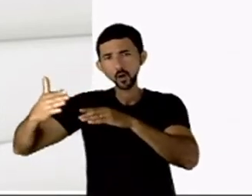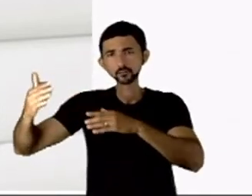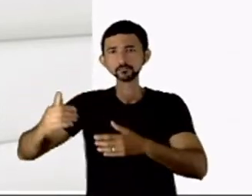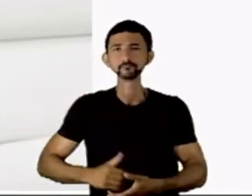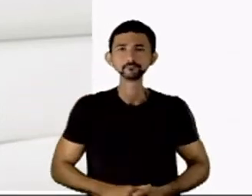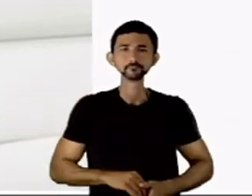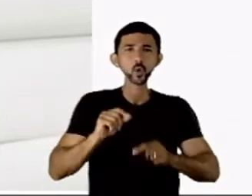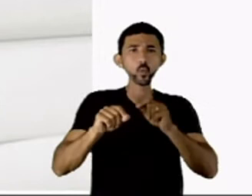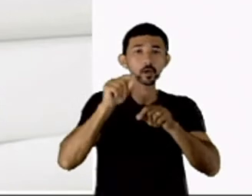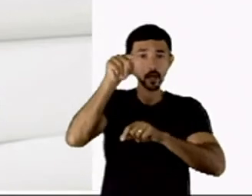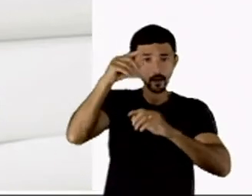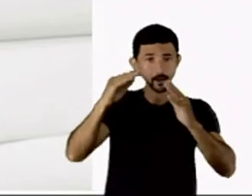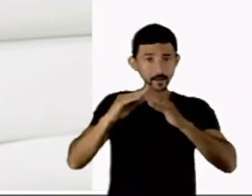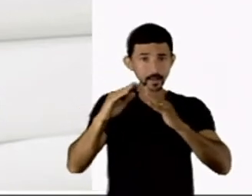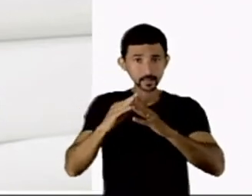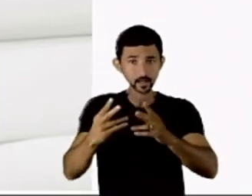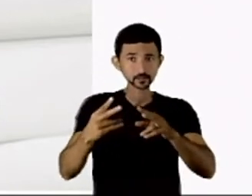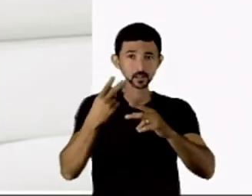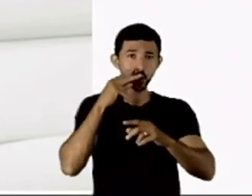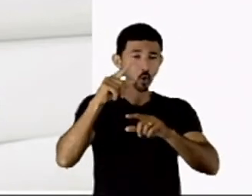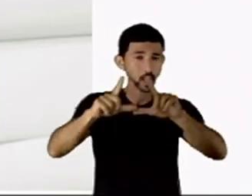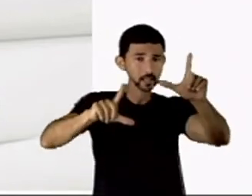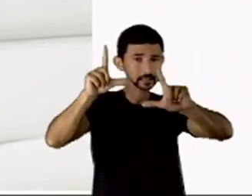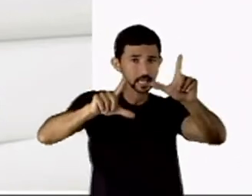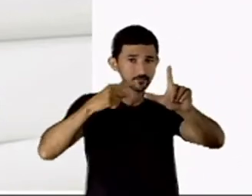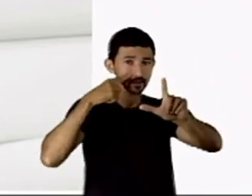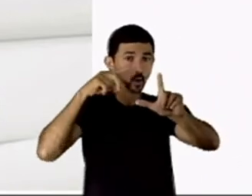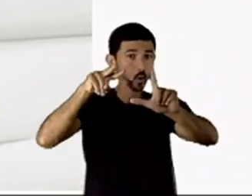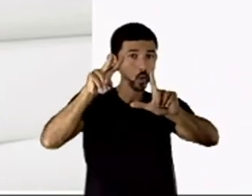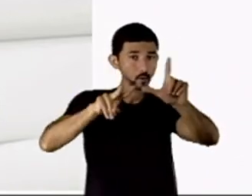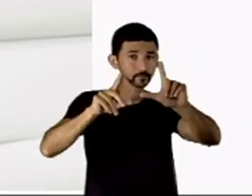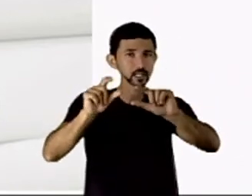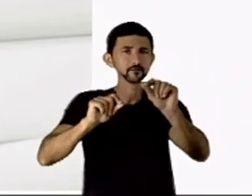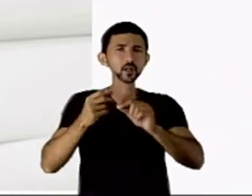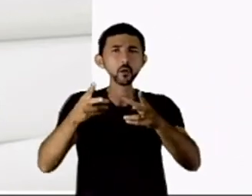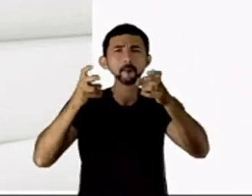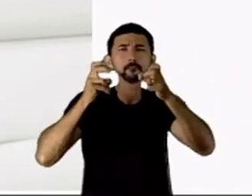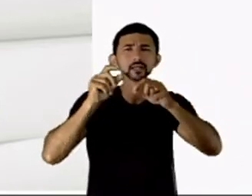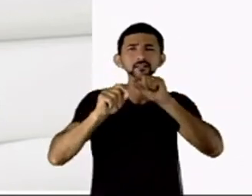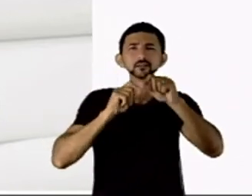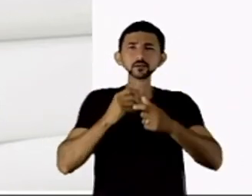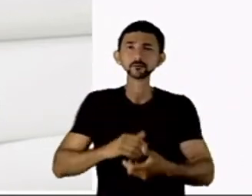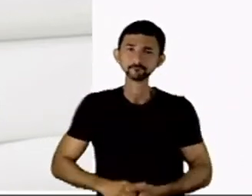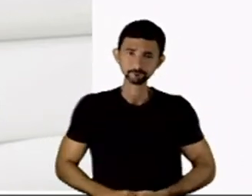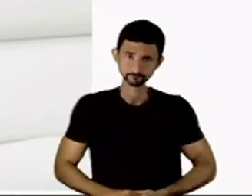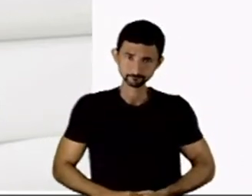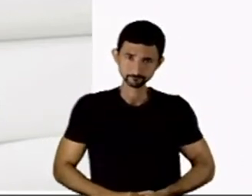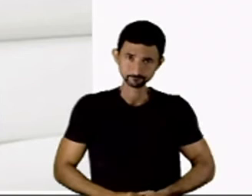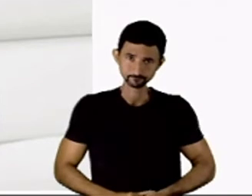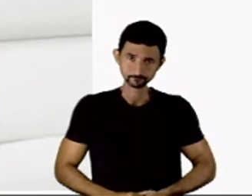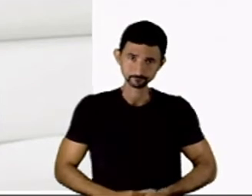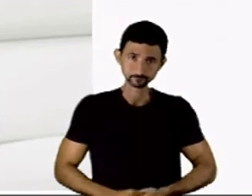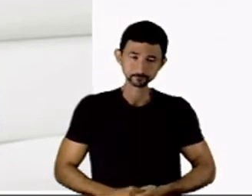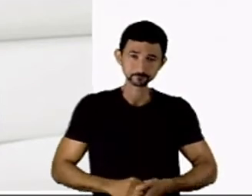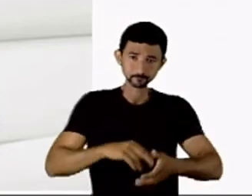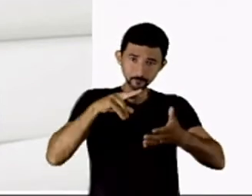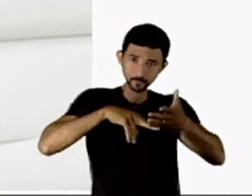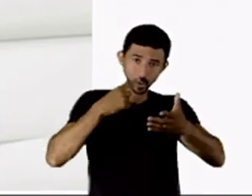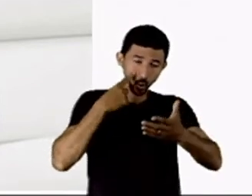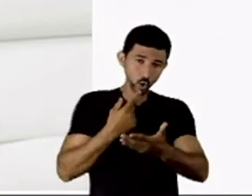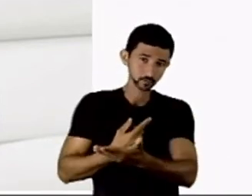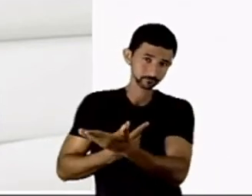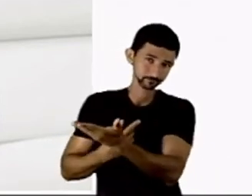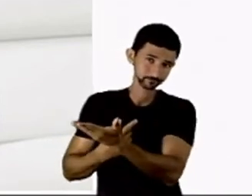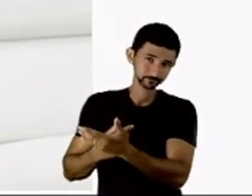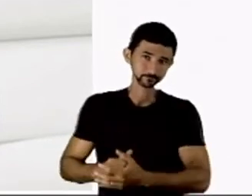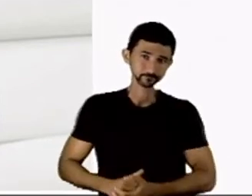você, da sua casa, olhando aí na tua tela, você percebe? Eu vou ler para ti aqui e